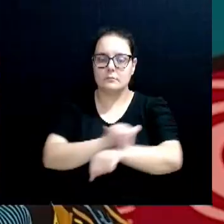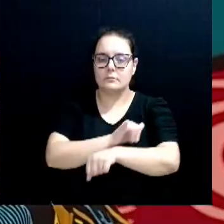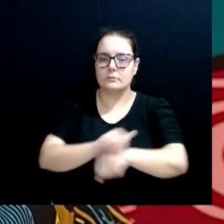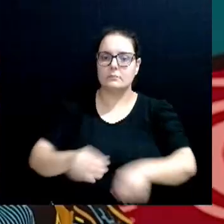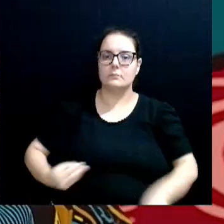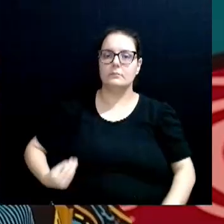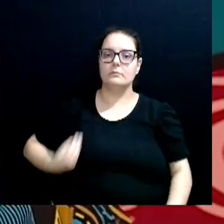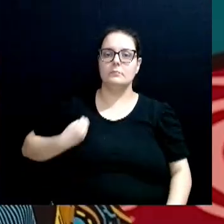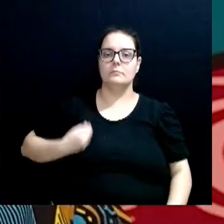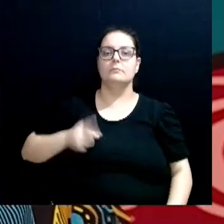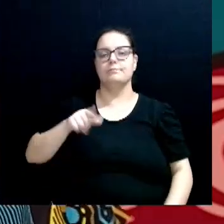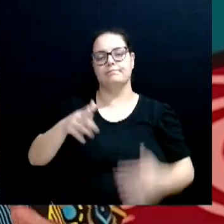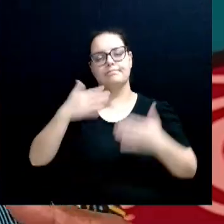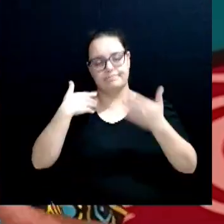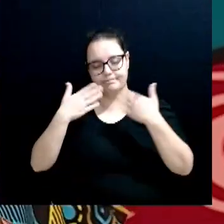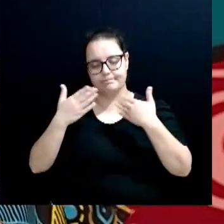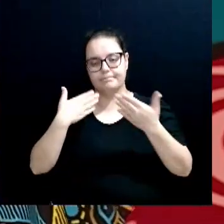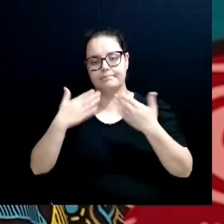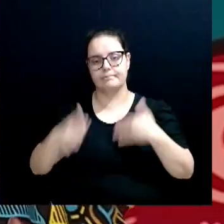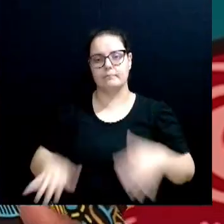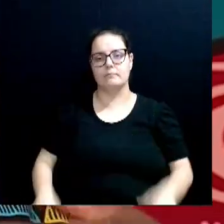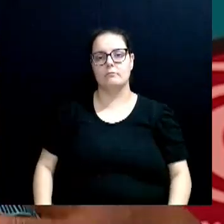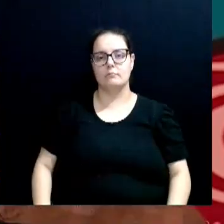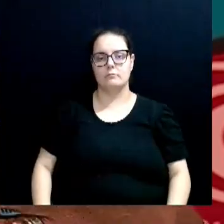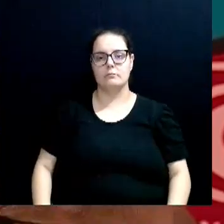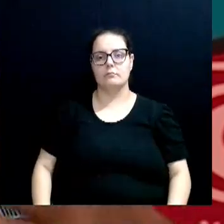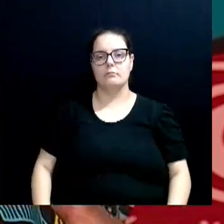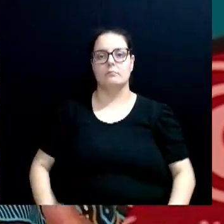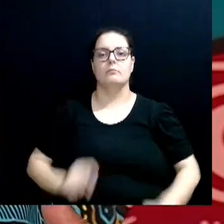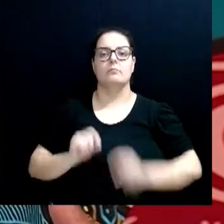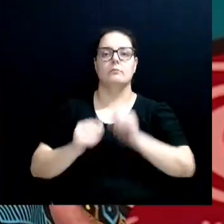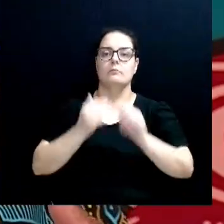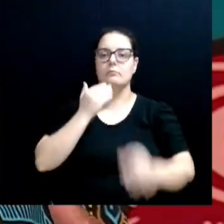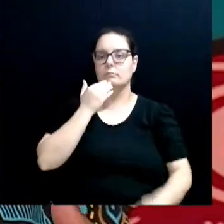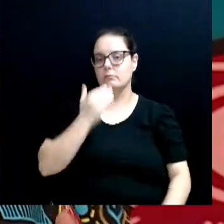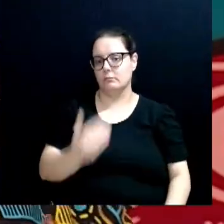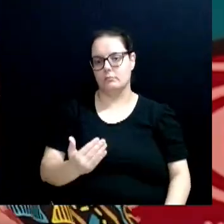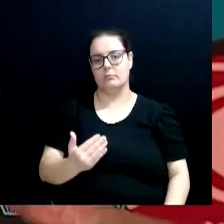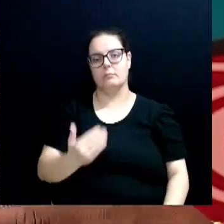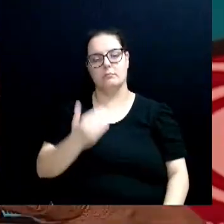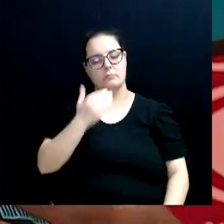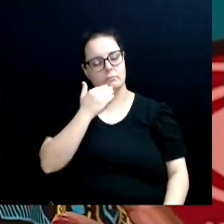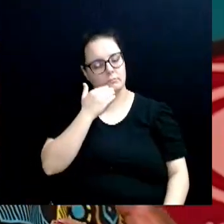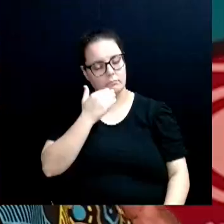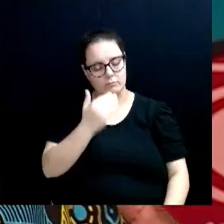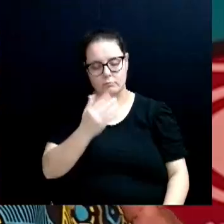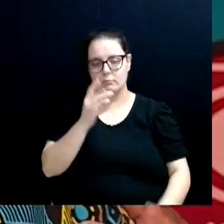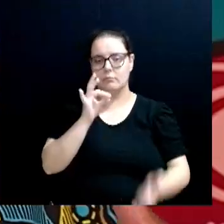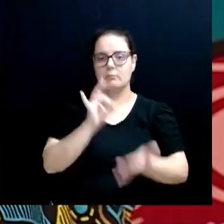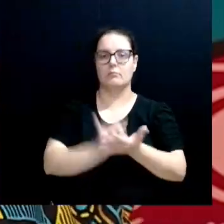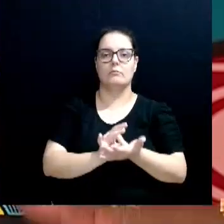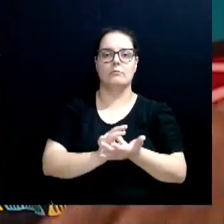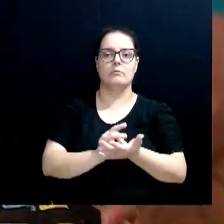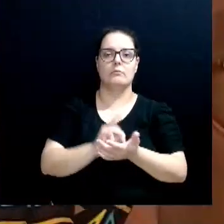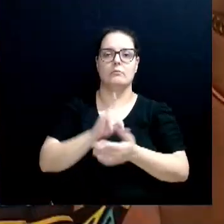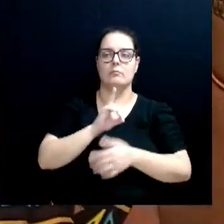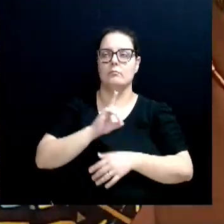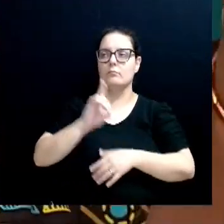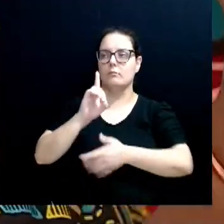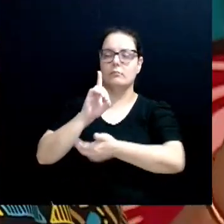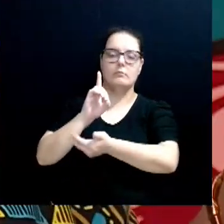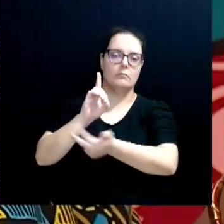o diálogo. O que eu peço muito aos deuses, peço